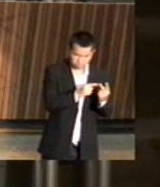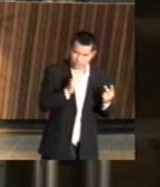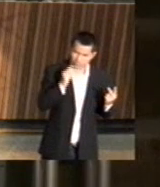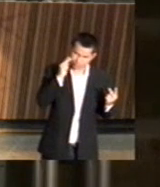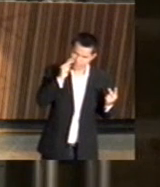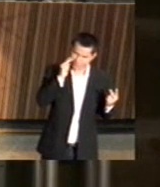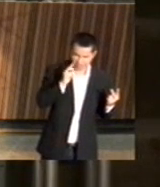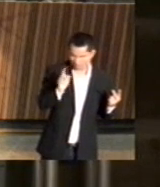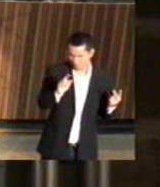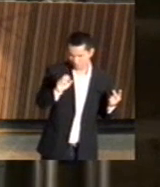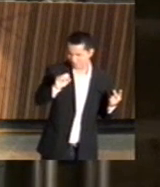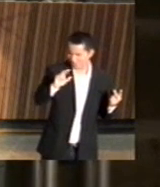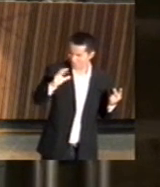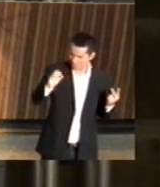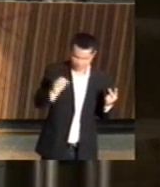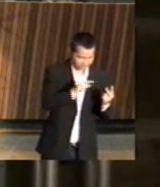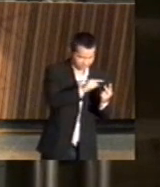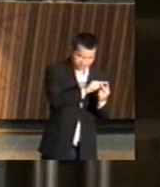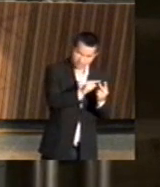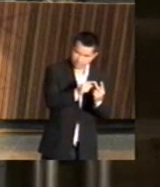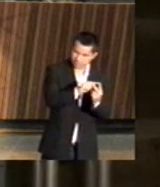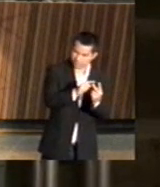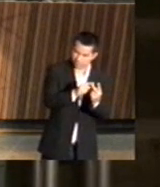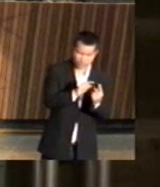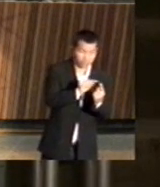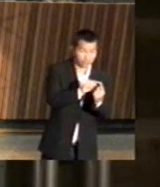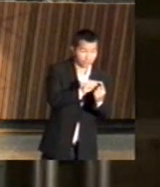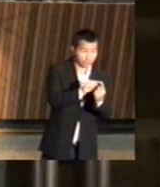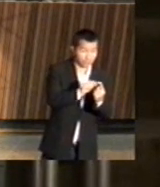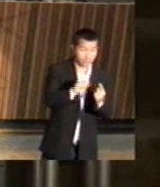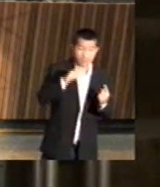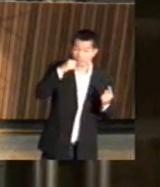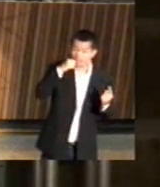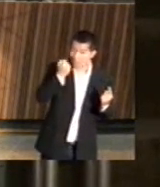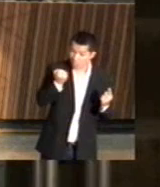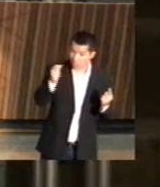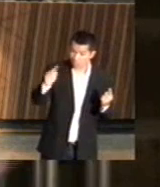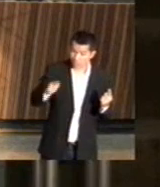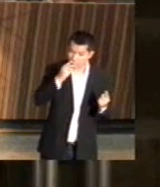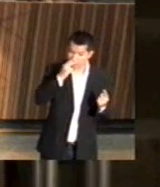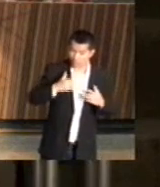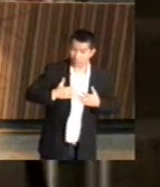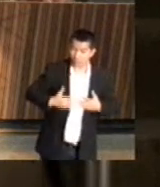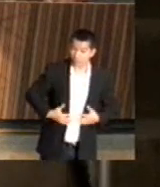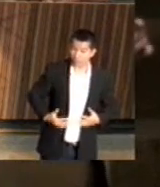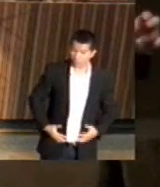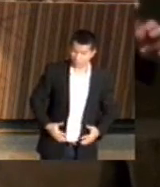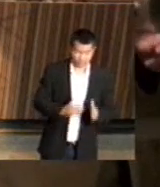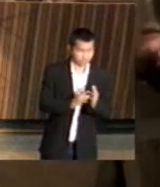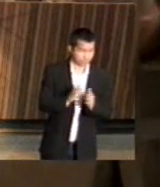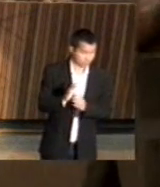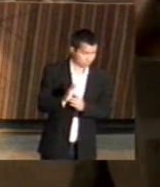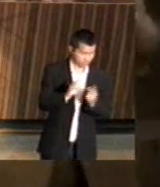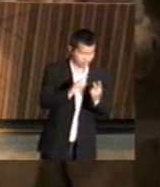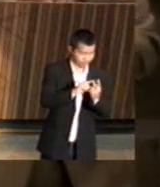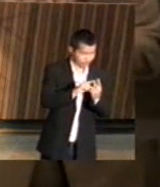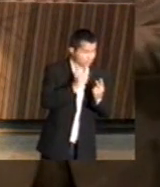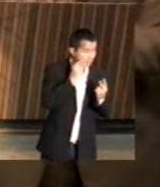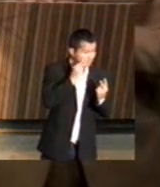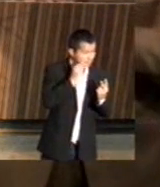o homem pelo cangote que lhe devia dinheiro e diz assim, vou botar teus filhos na cadeia. E alguém diz para